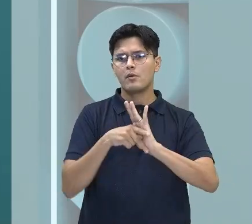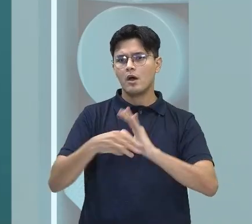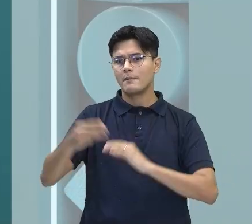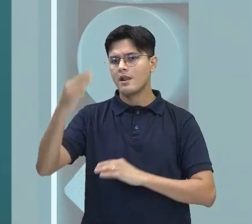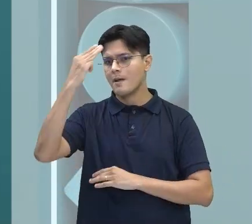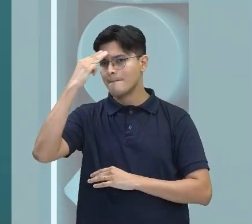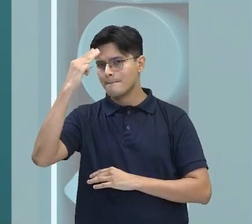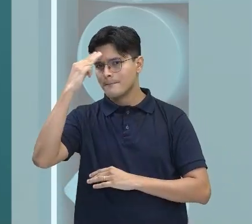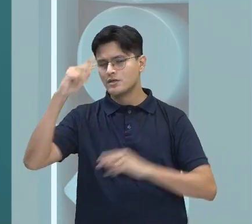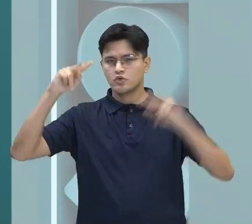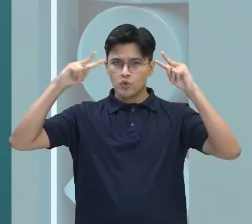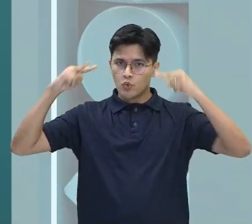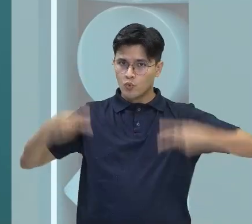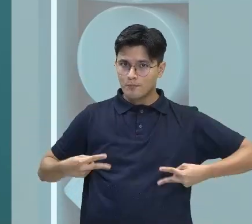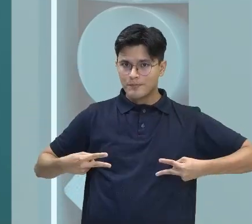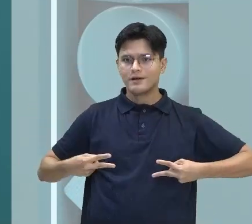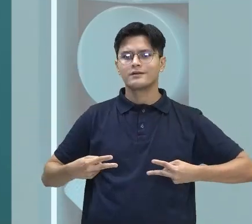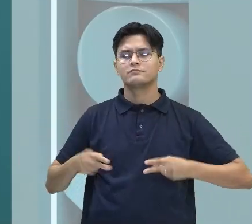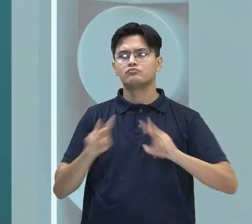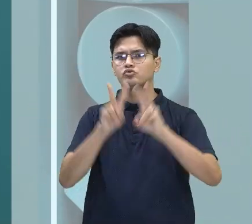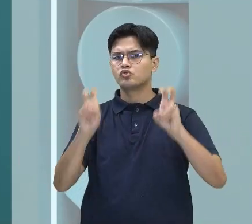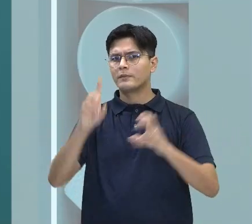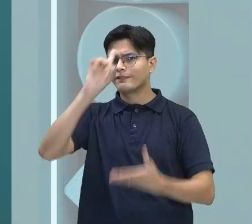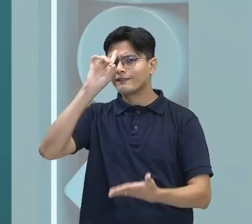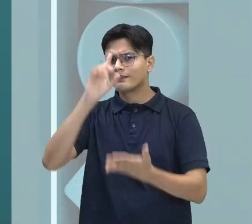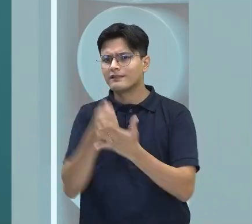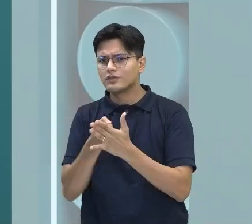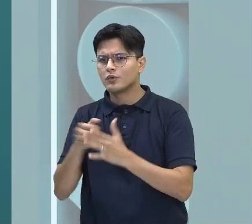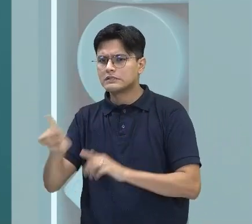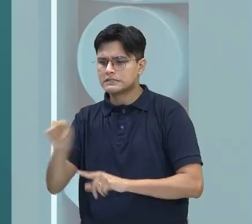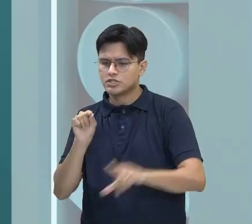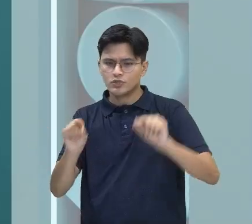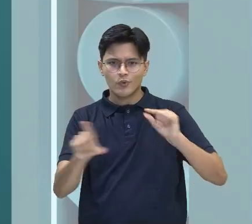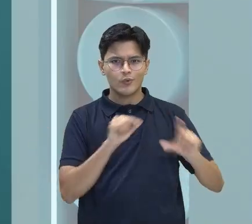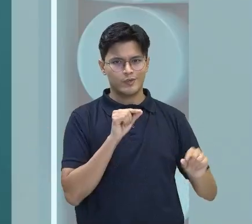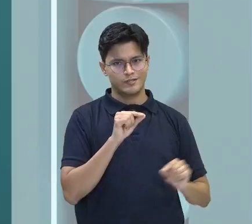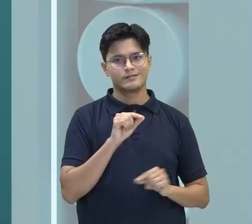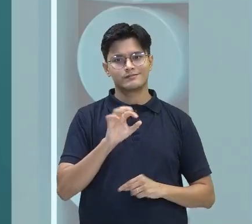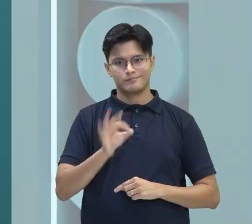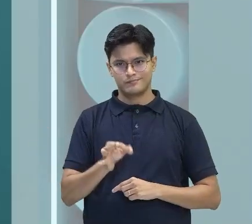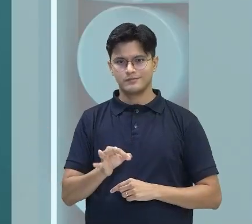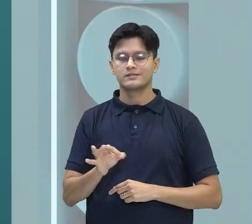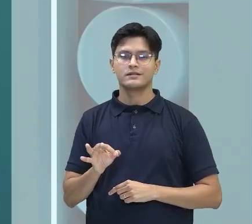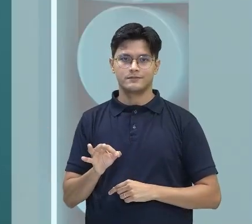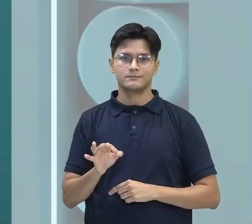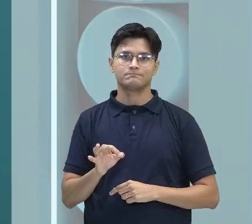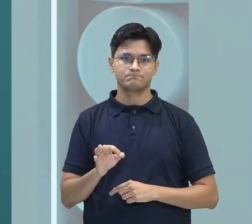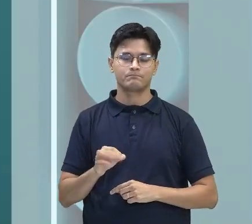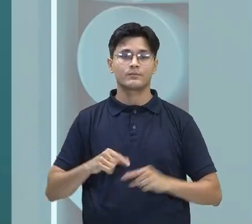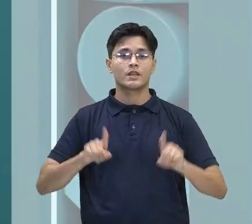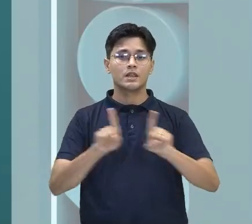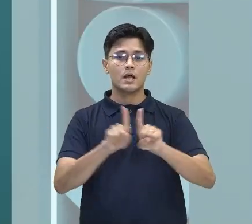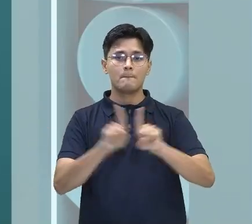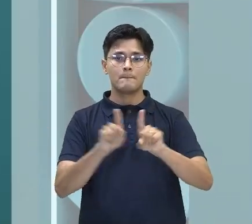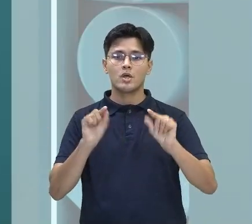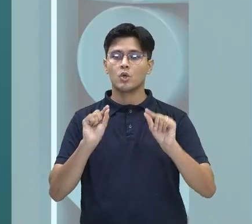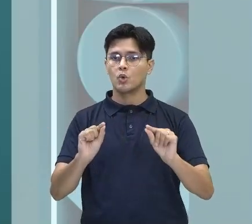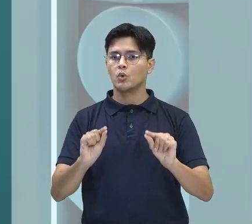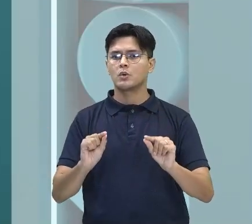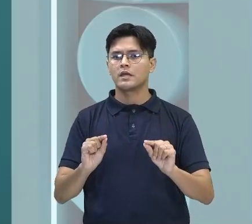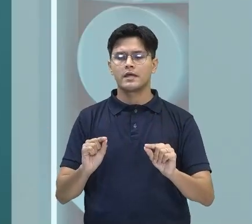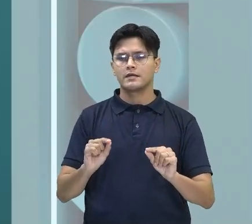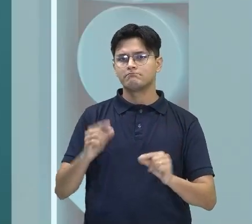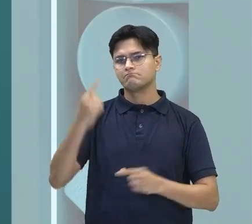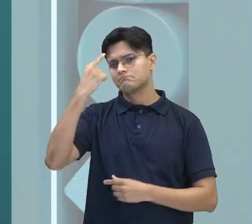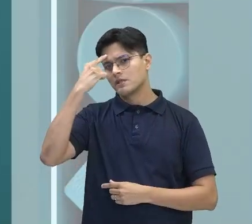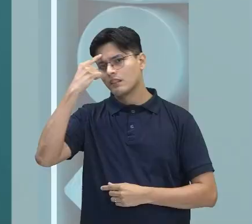nós fazemos. Ele está explorando parte dessa temática, são as escolhas que nós fazemos e também, né, as